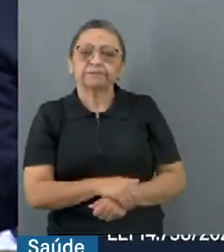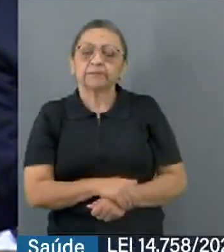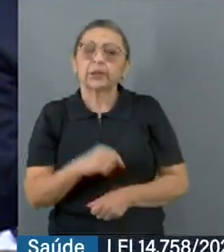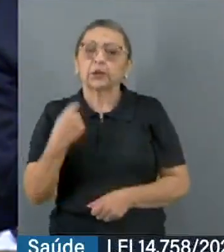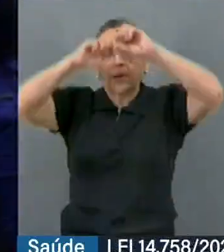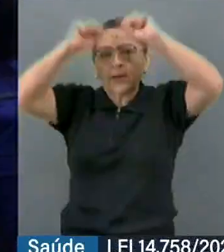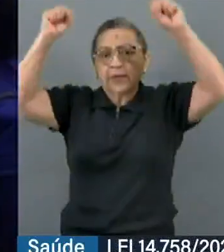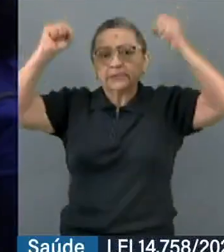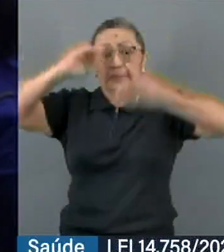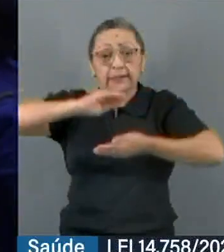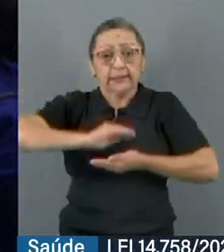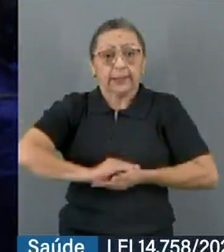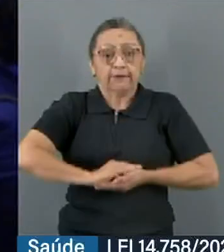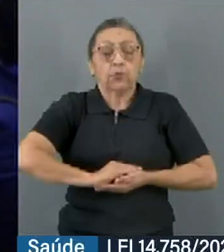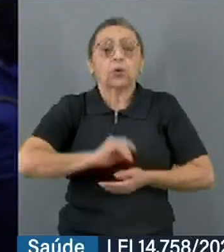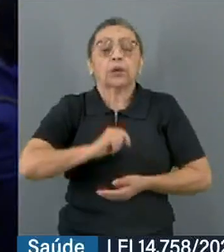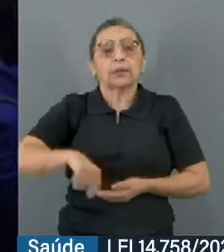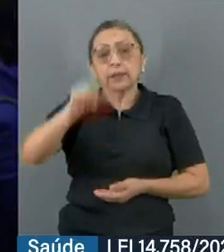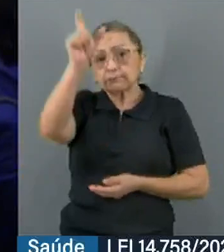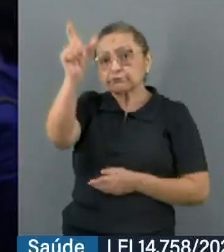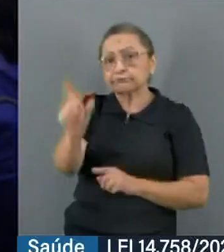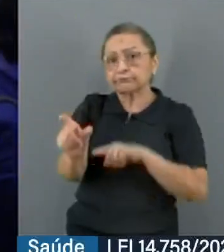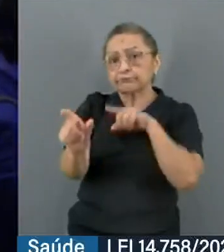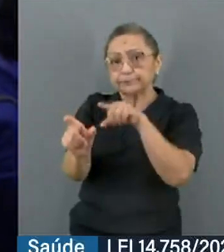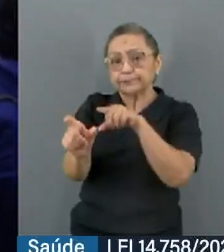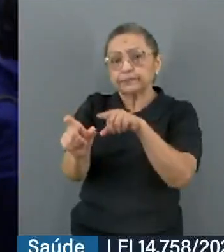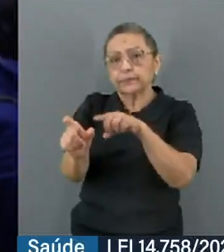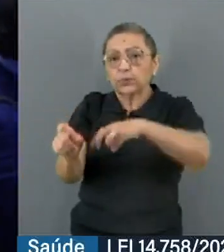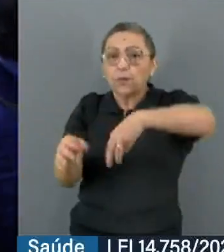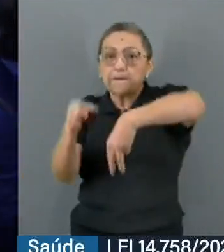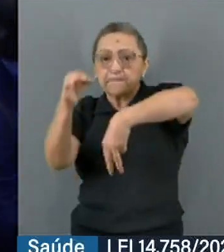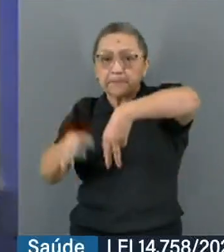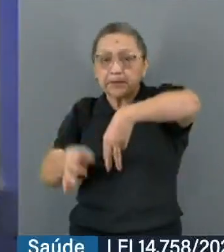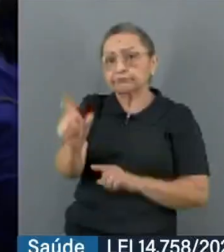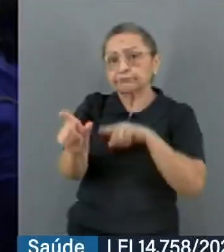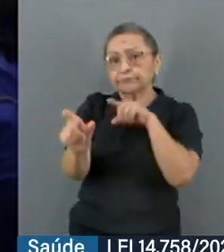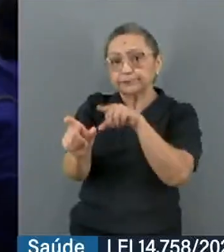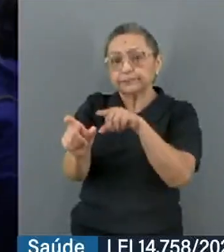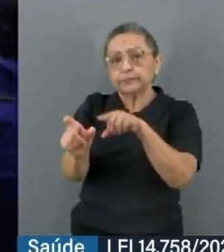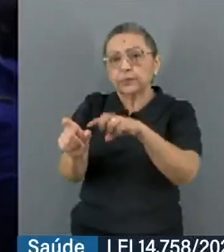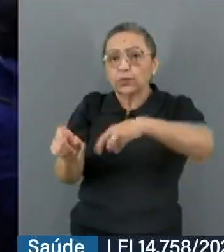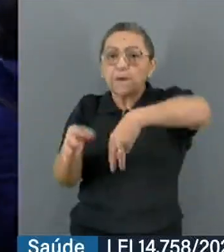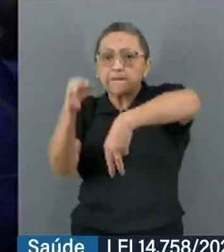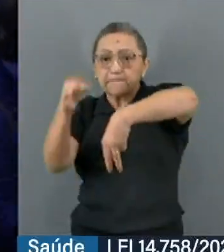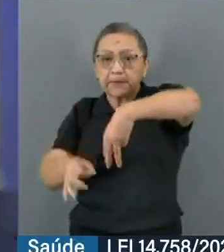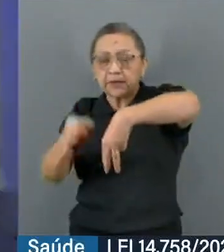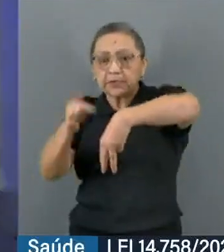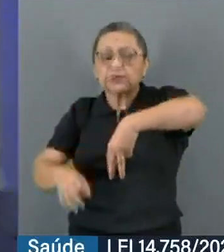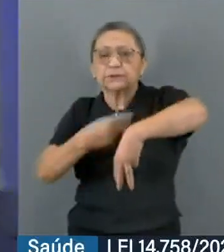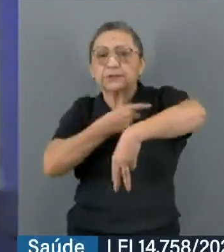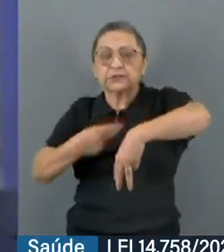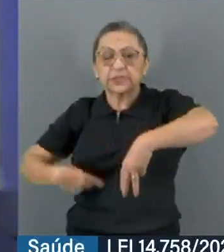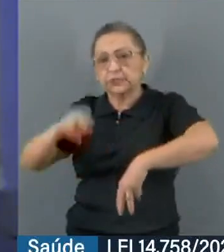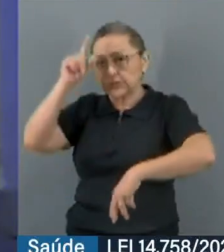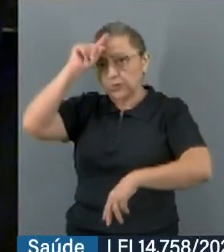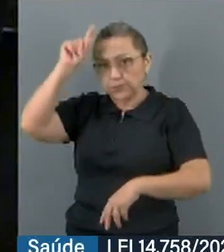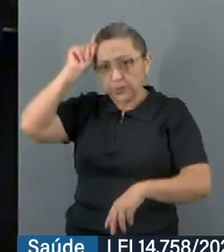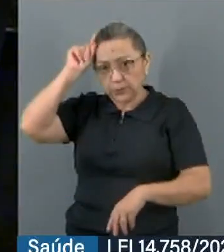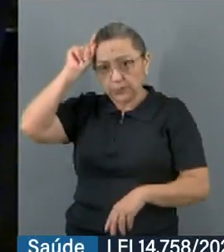com o Supremo Tribunal Federal para que, na pessoa do ministro e presidente